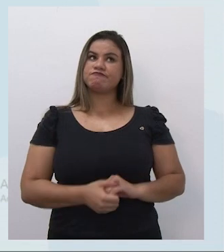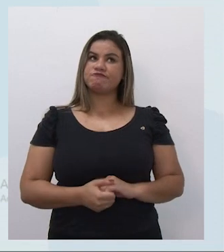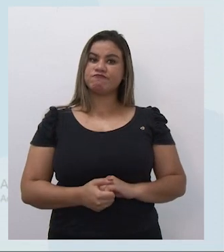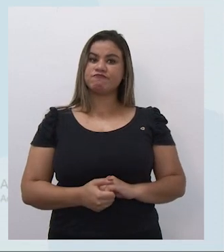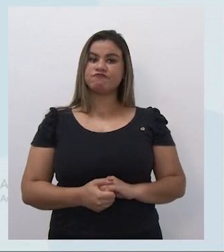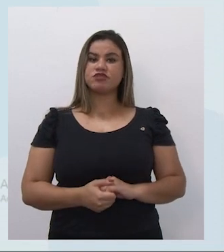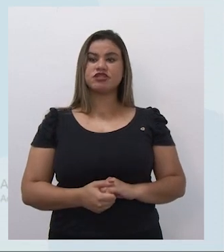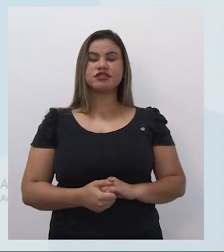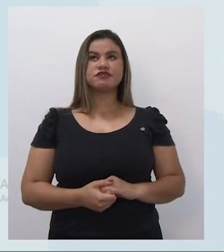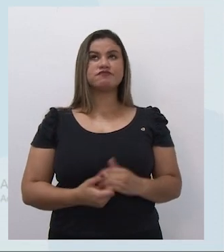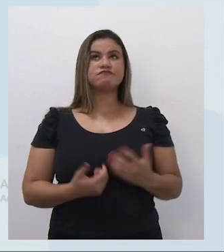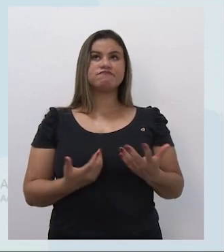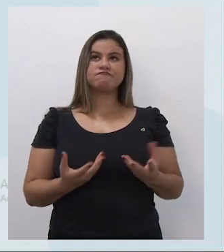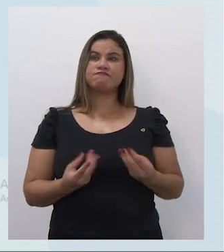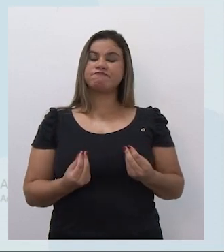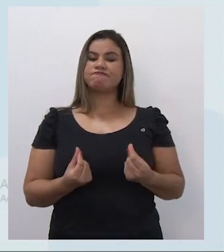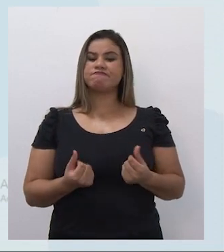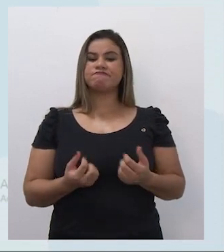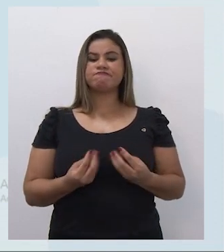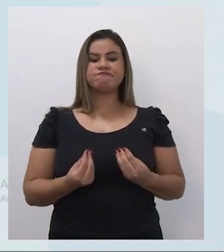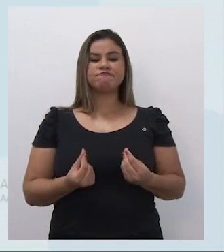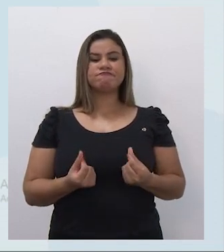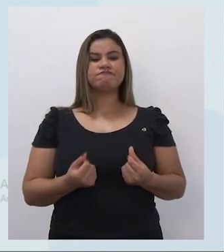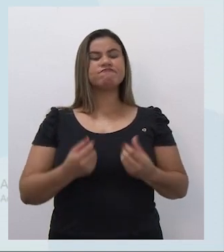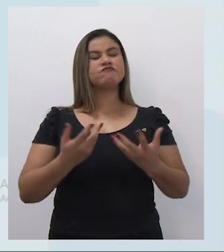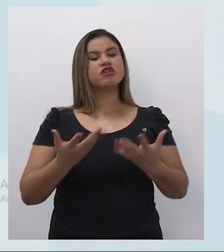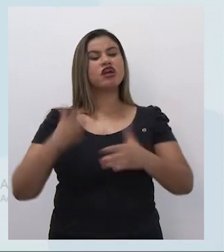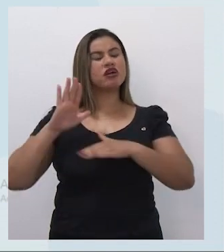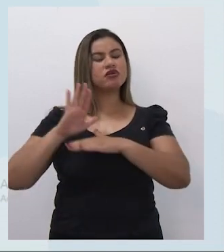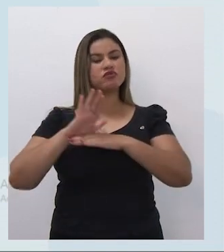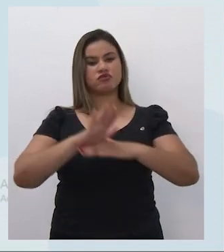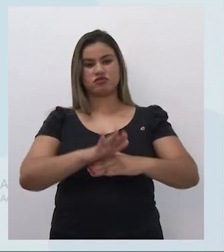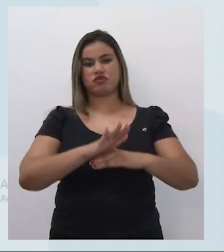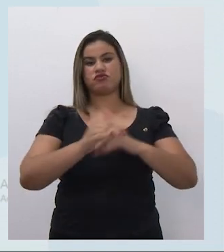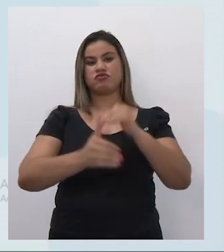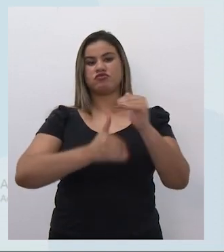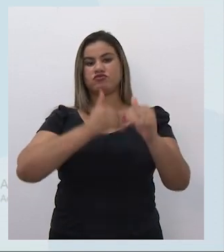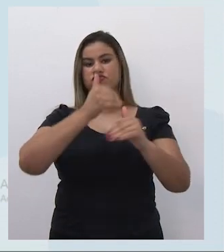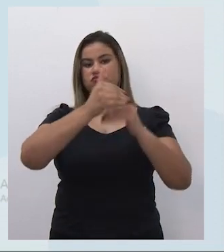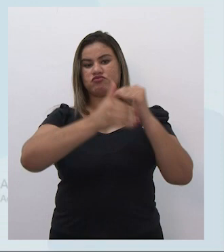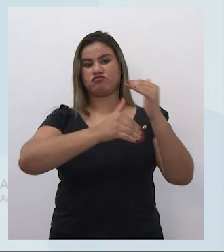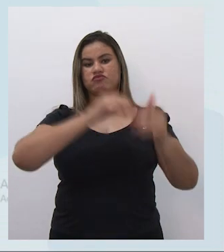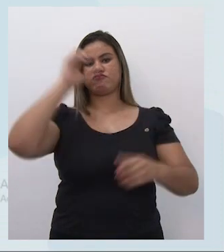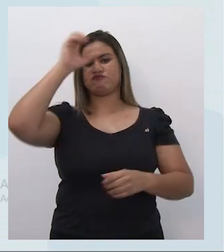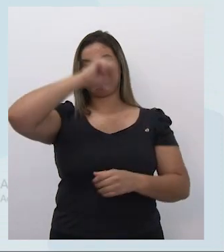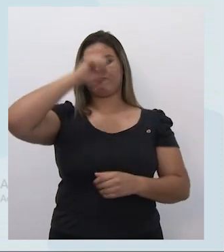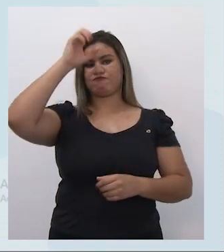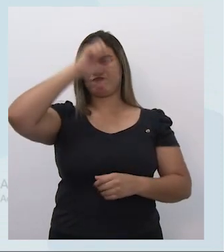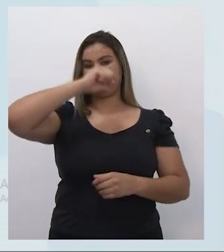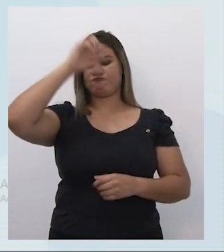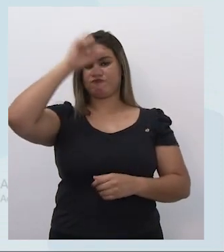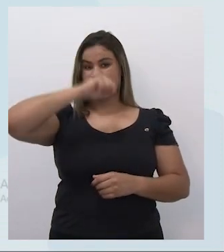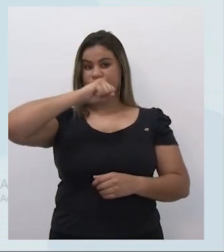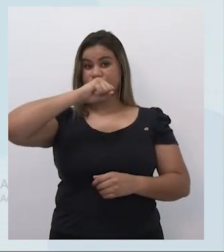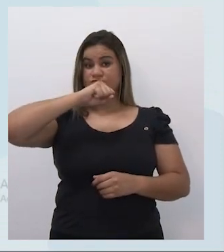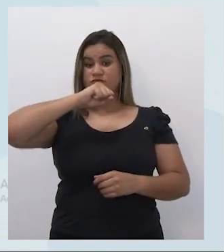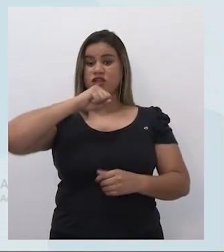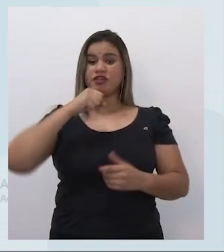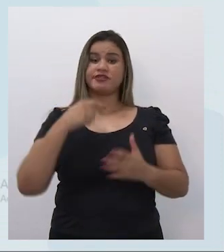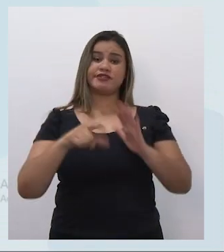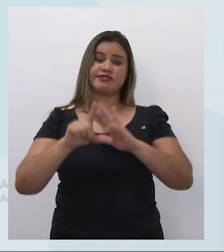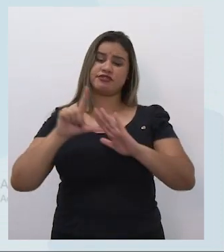de forma a contribuir para o desenvolvimento das aprendizagens que não